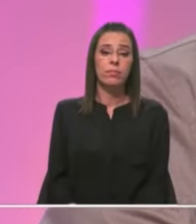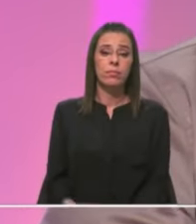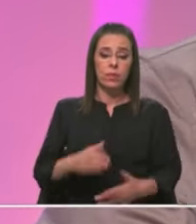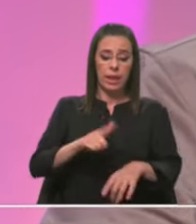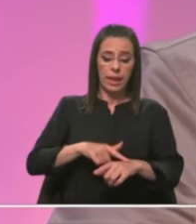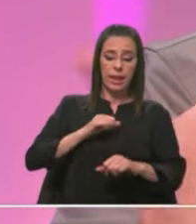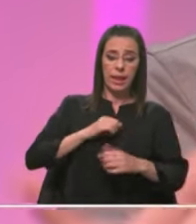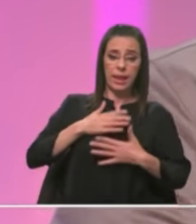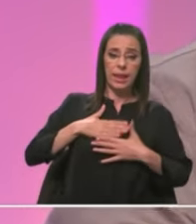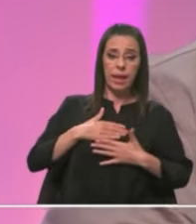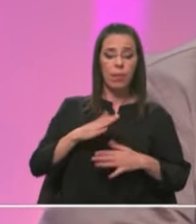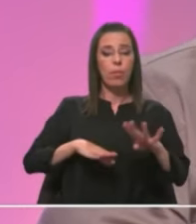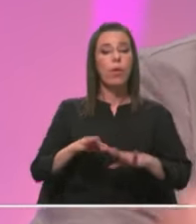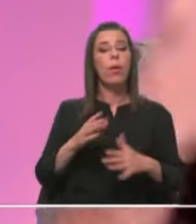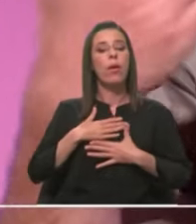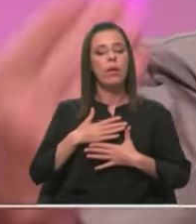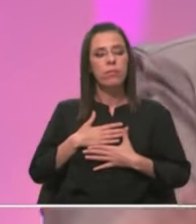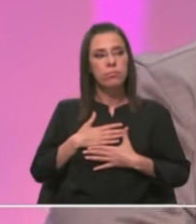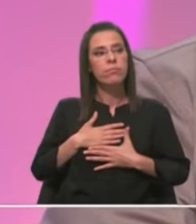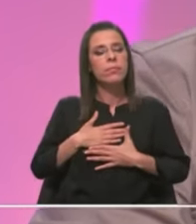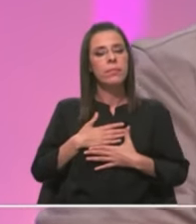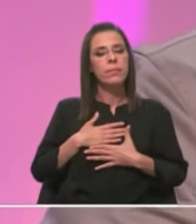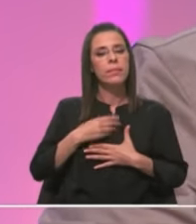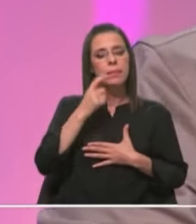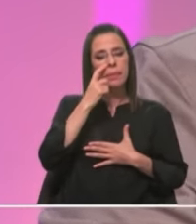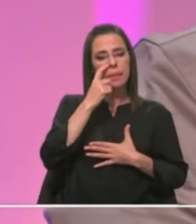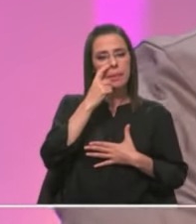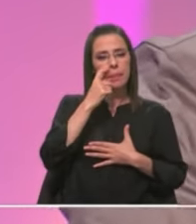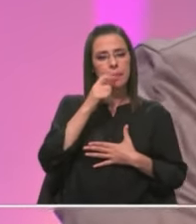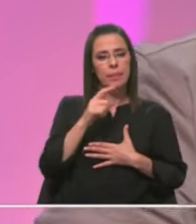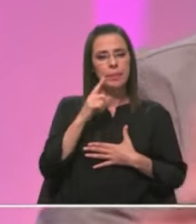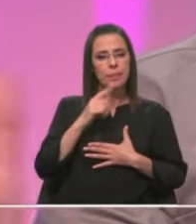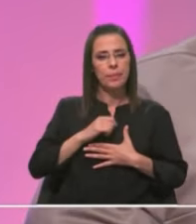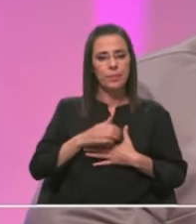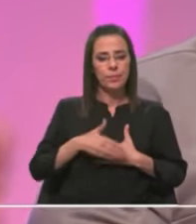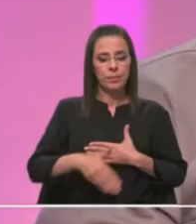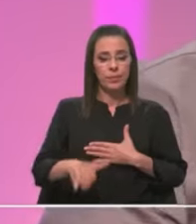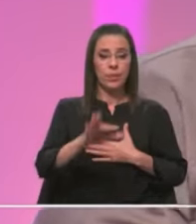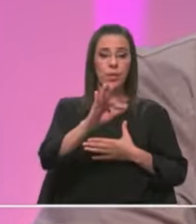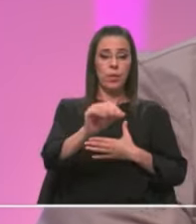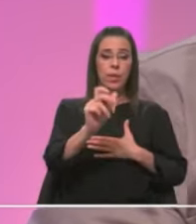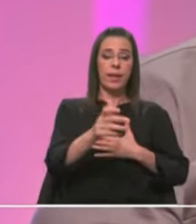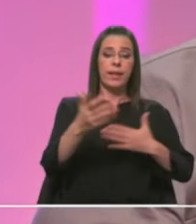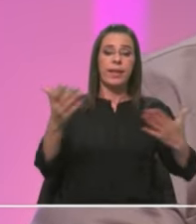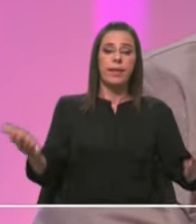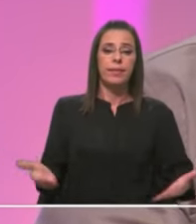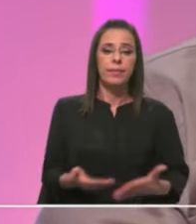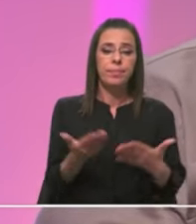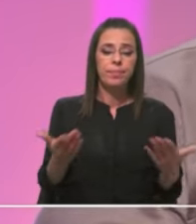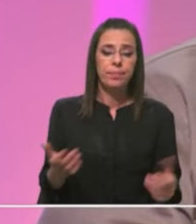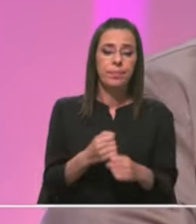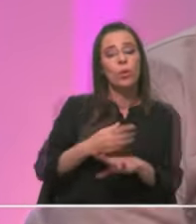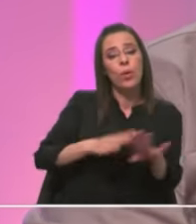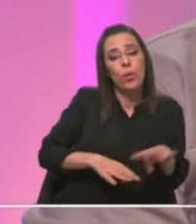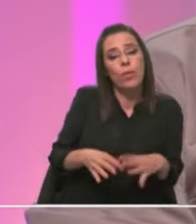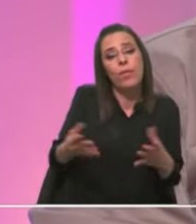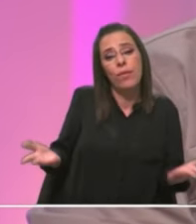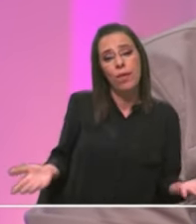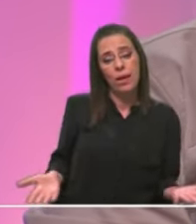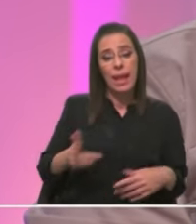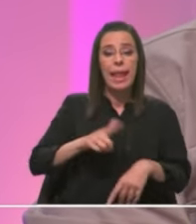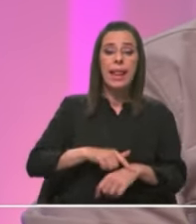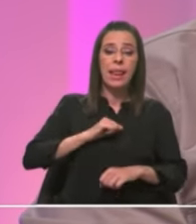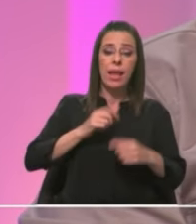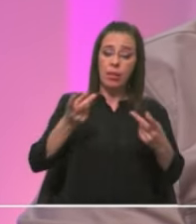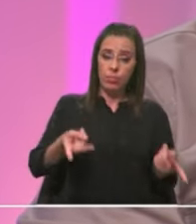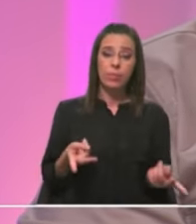meu tempo para fazer as minhas coisas apostar nos olha apostar nos meus próximos 40 anos do ponto de vista profissional o tempo